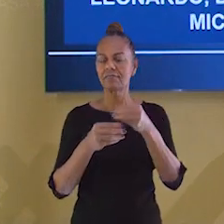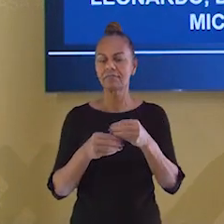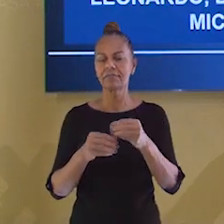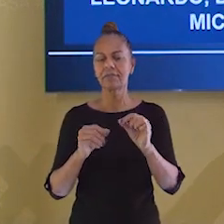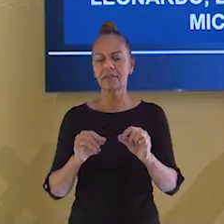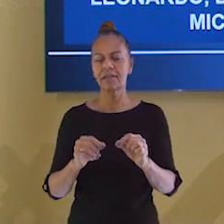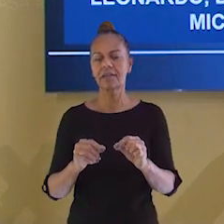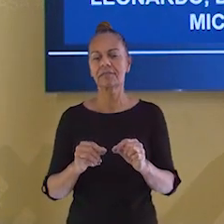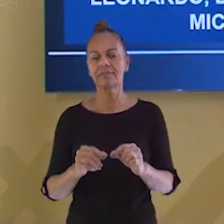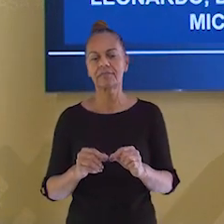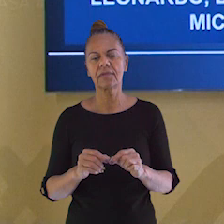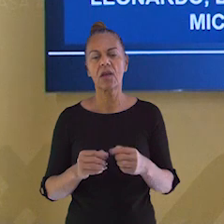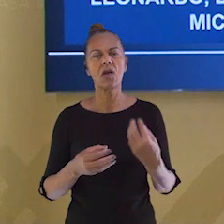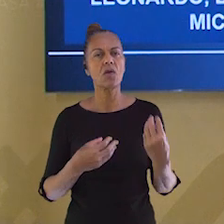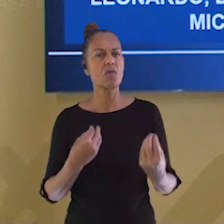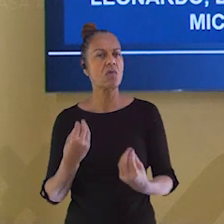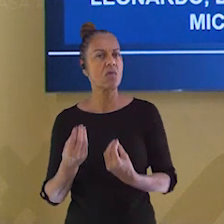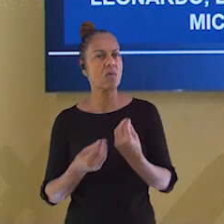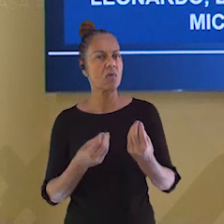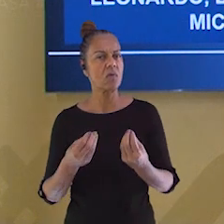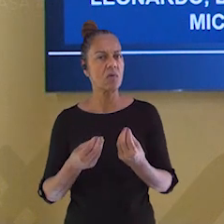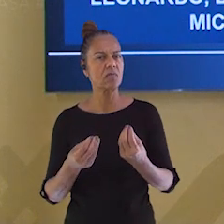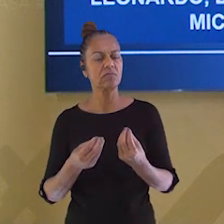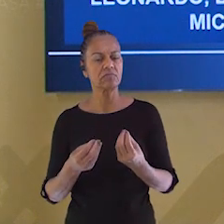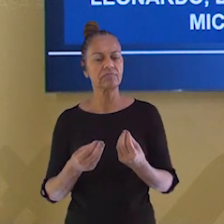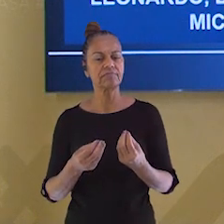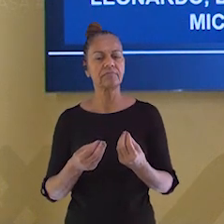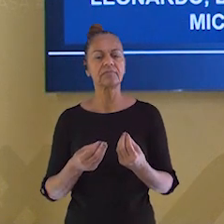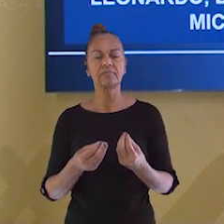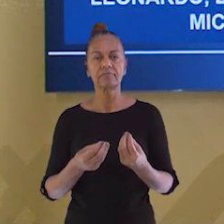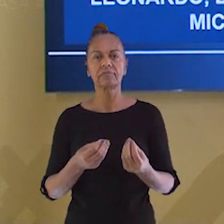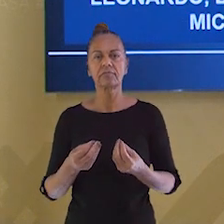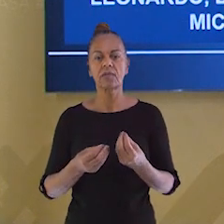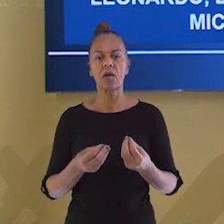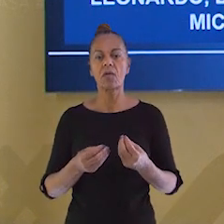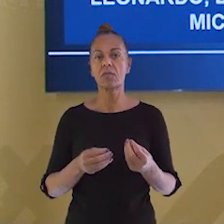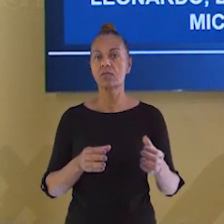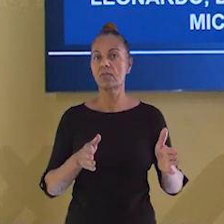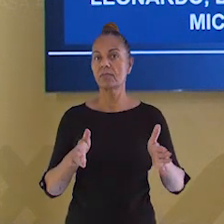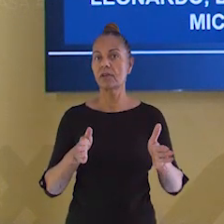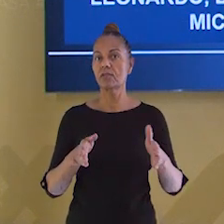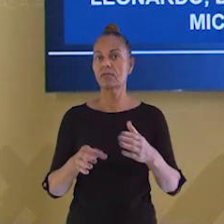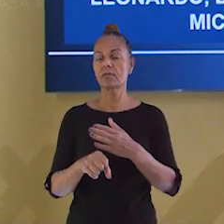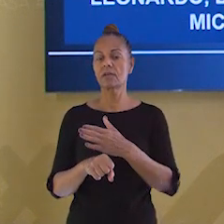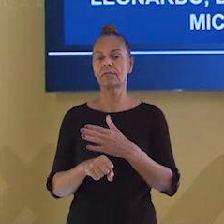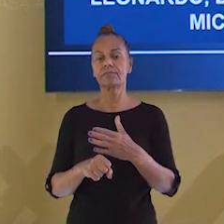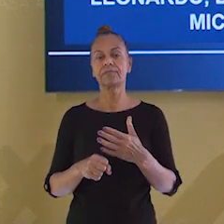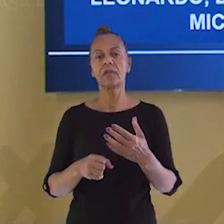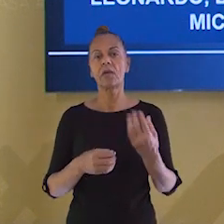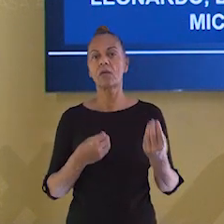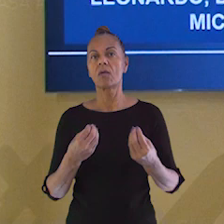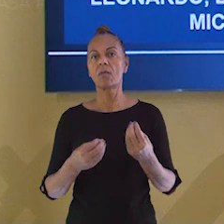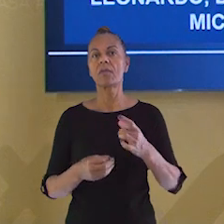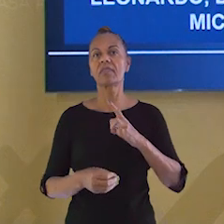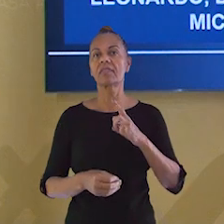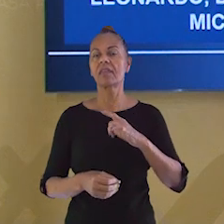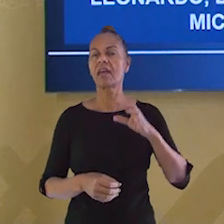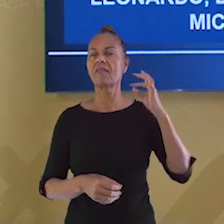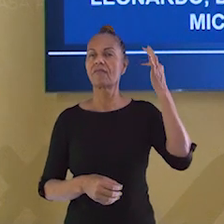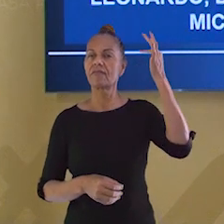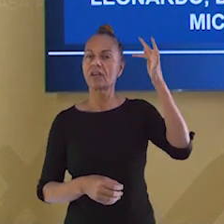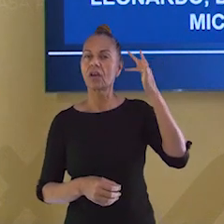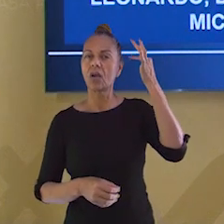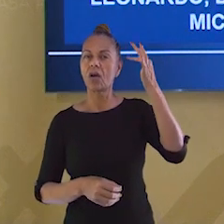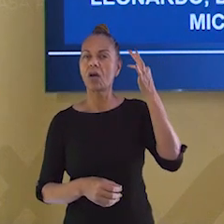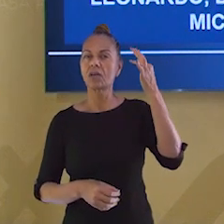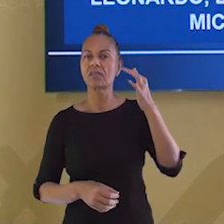falando sobre a antiguidade clássica grega, que produziu vários pensamentos que utilizamos até hoje. Inclusive falamos de Platão